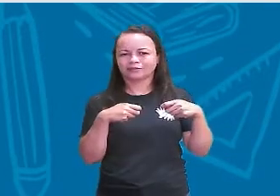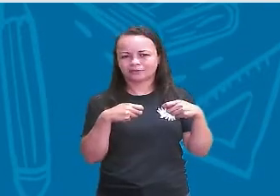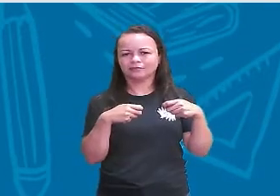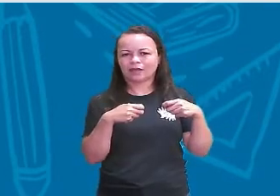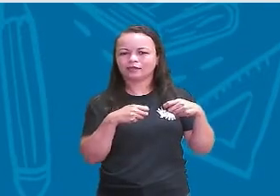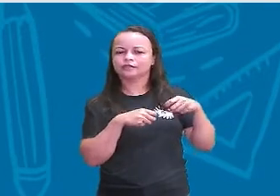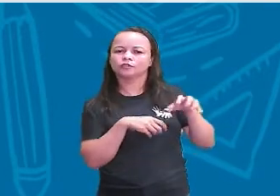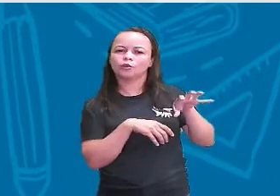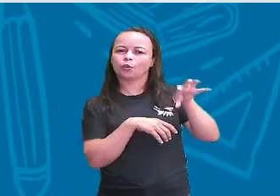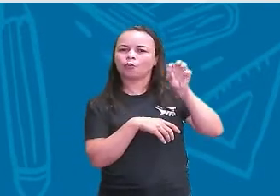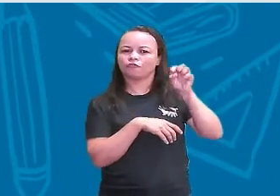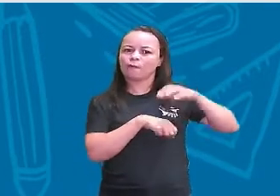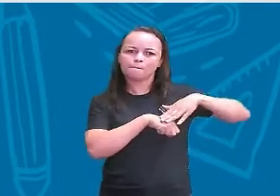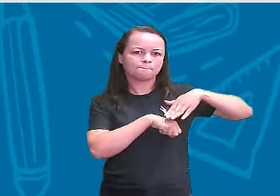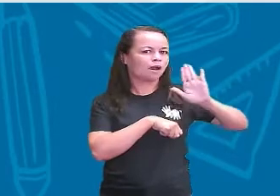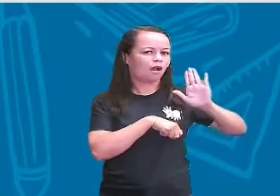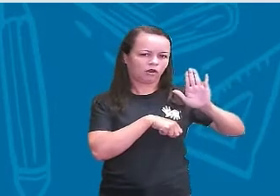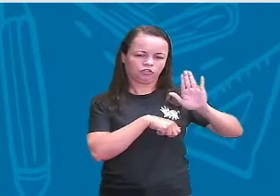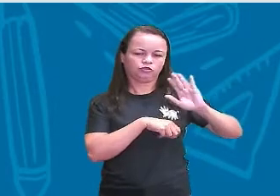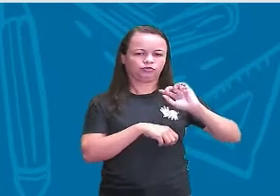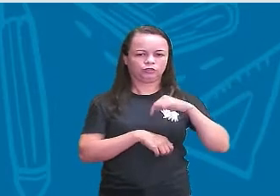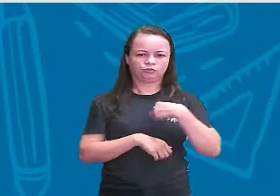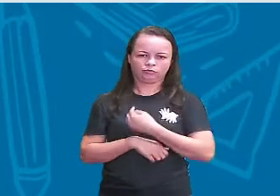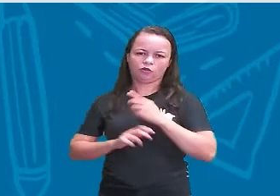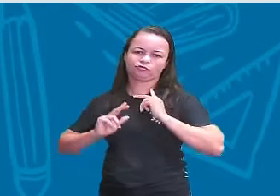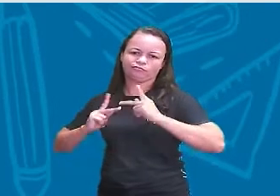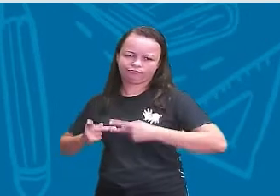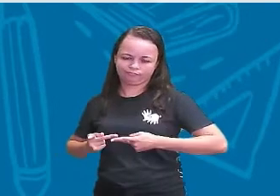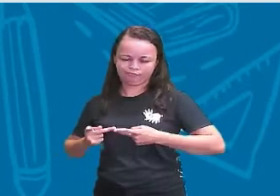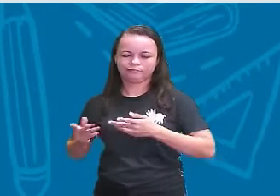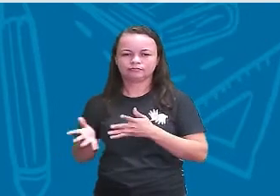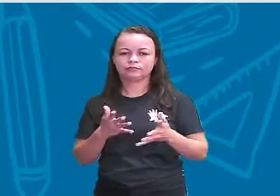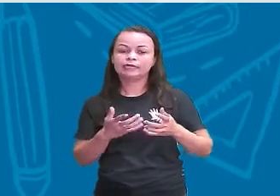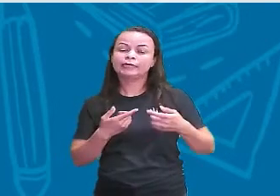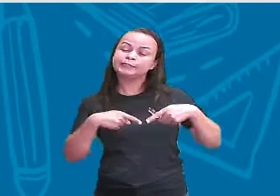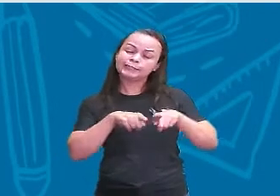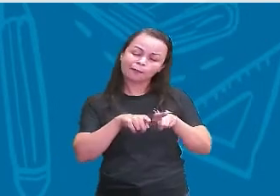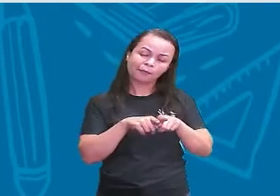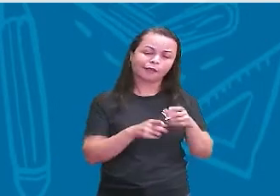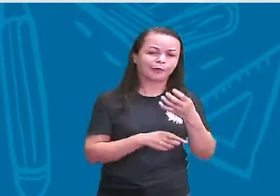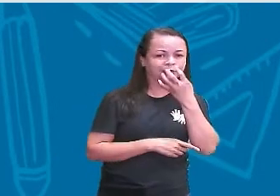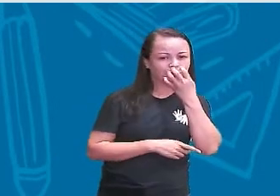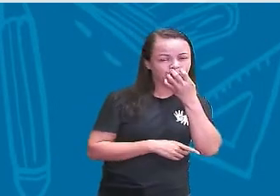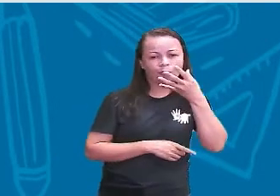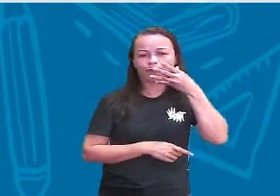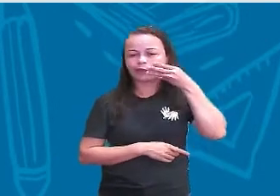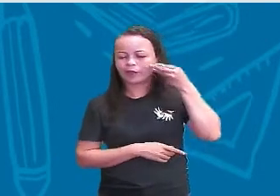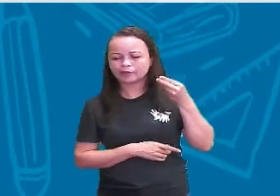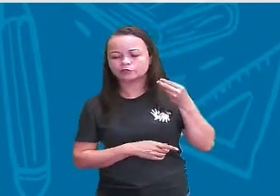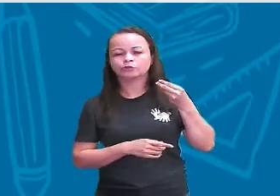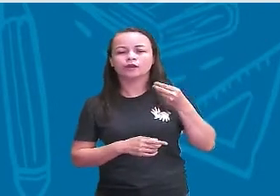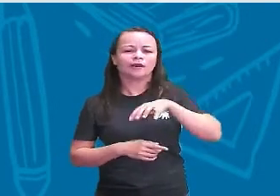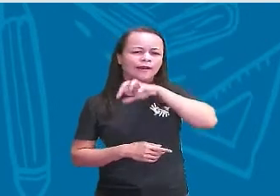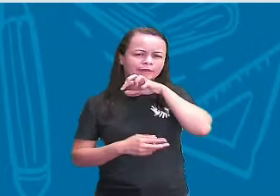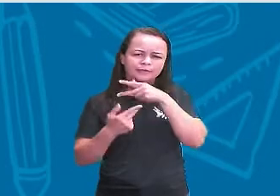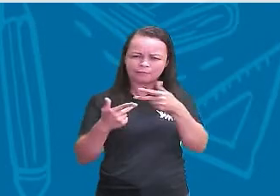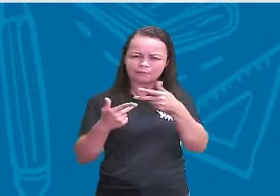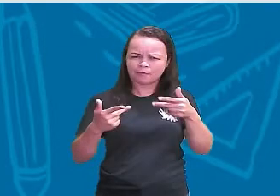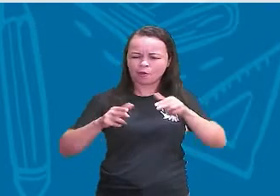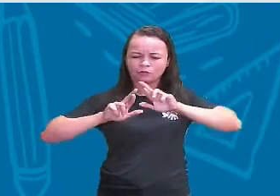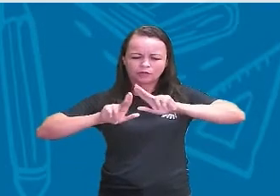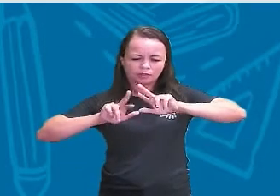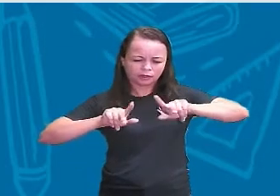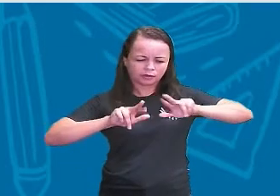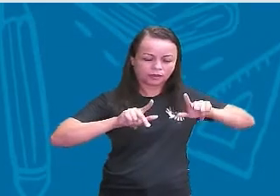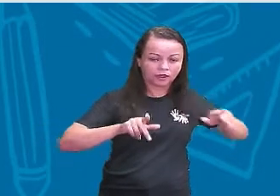muito maior do que nós, seres humanos, tá certo? Assim como também o cachorro, o gato, cada animal ele vai ter uma capacidade